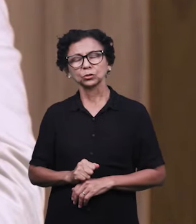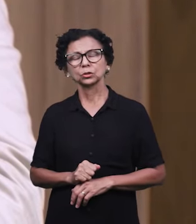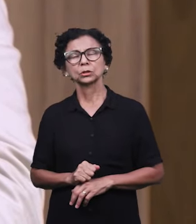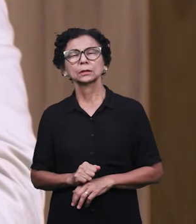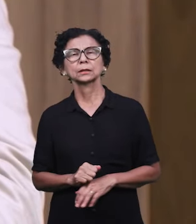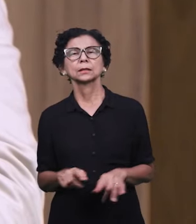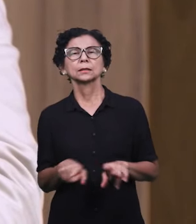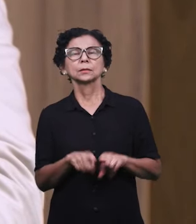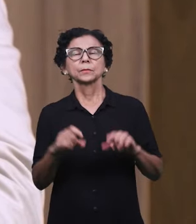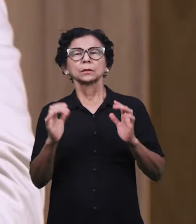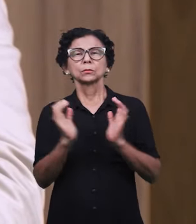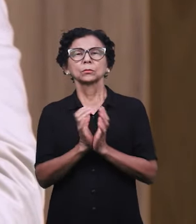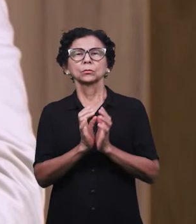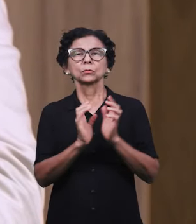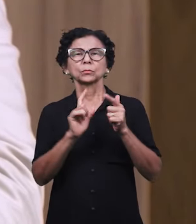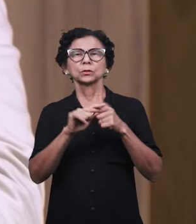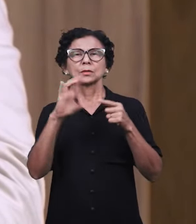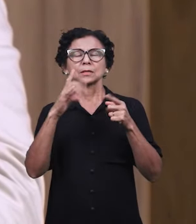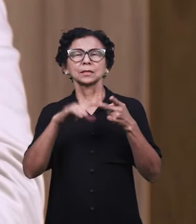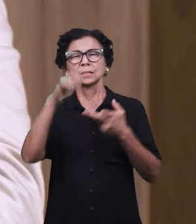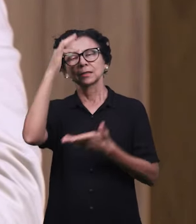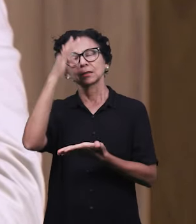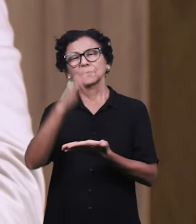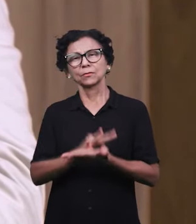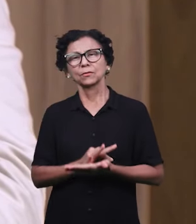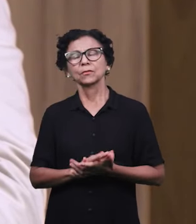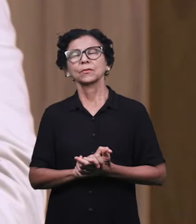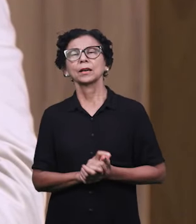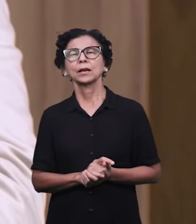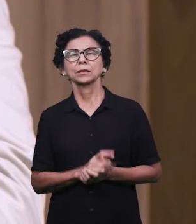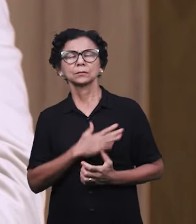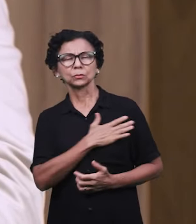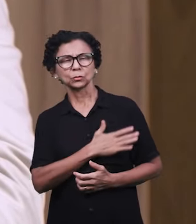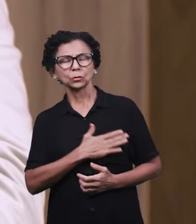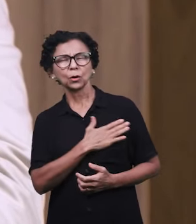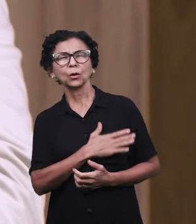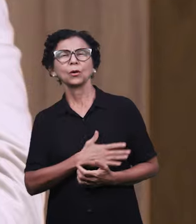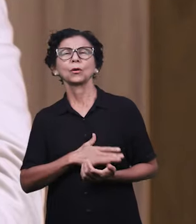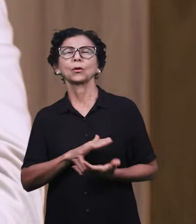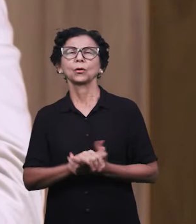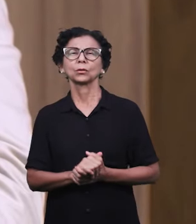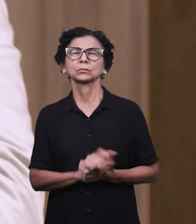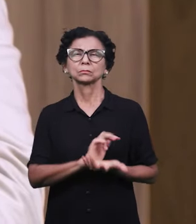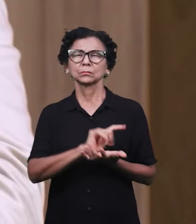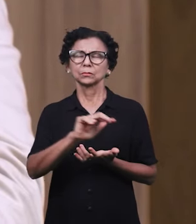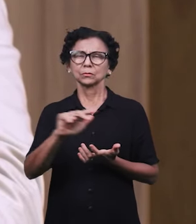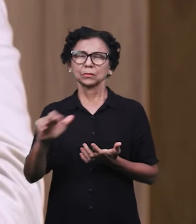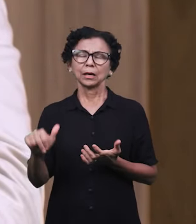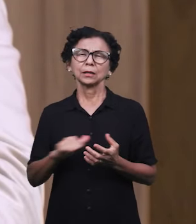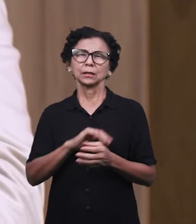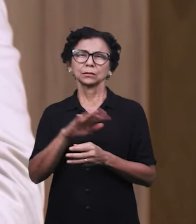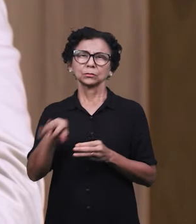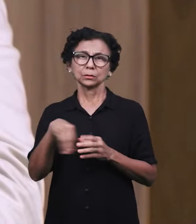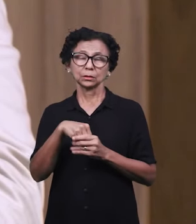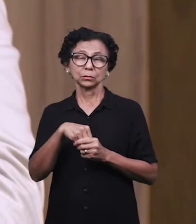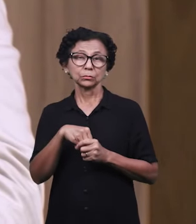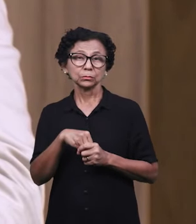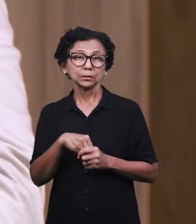de programação, de eletrônica, eles gostam, né? Mas é também uma oportunidade de a gente falar do Senhor, falar daquilo que o